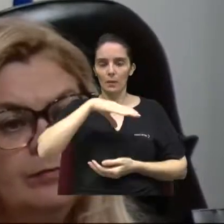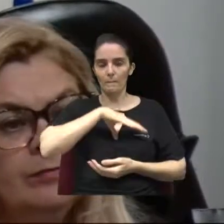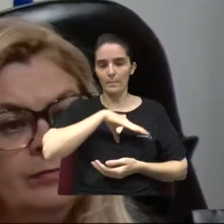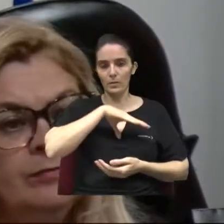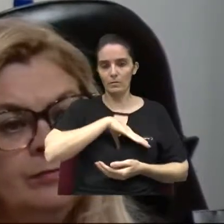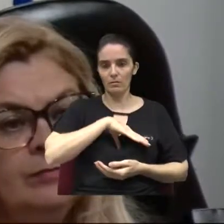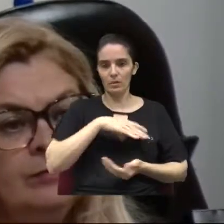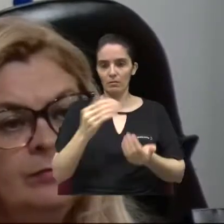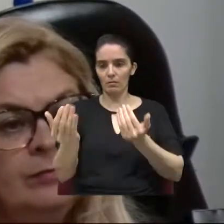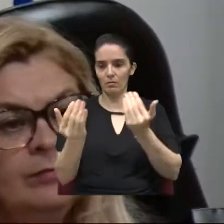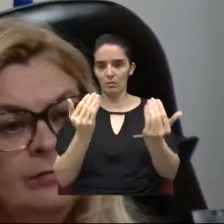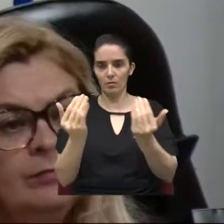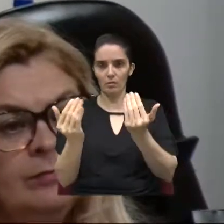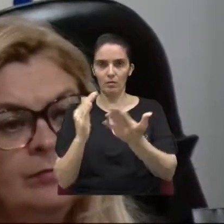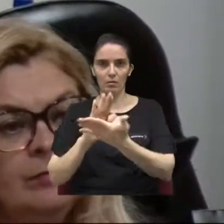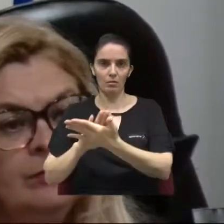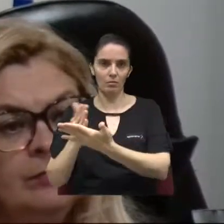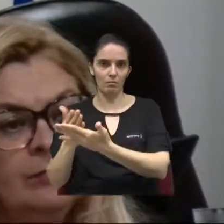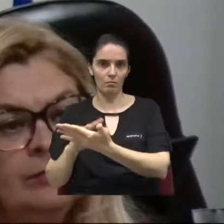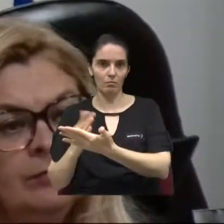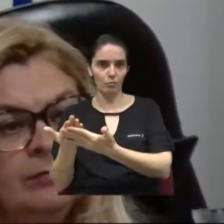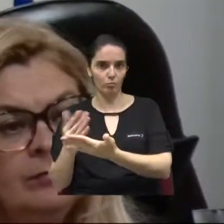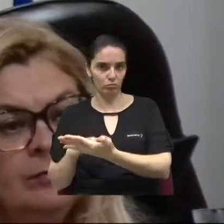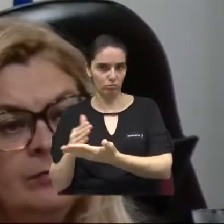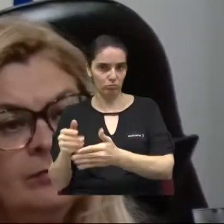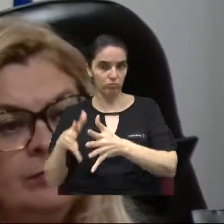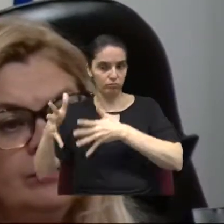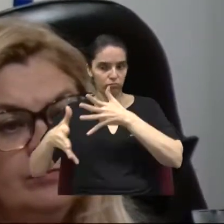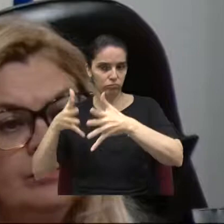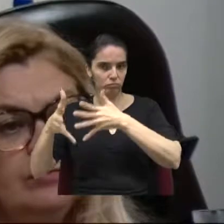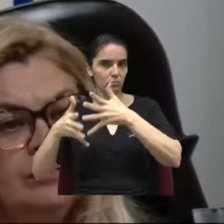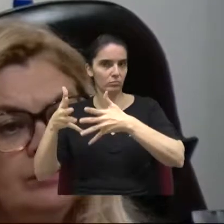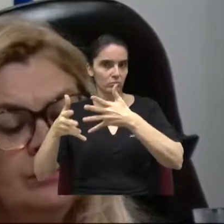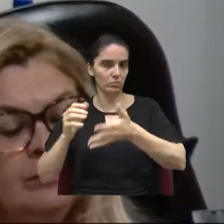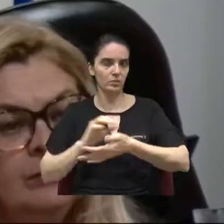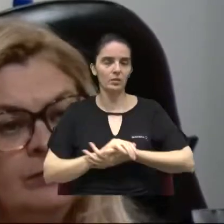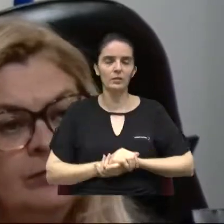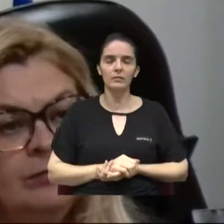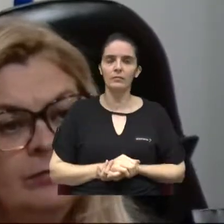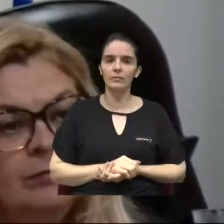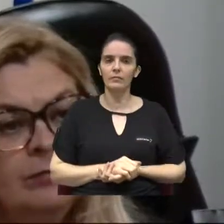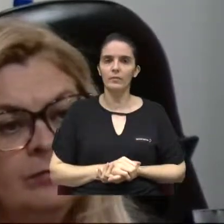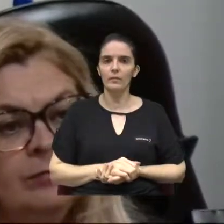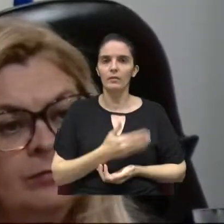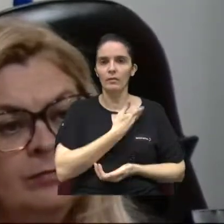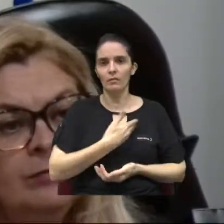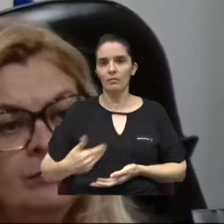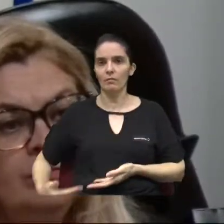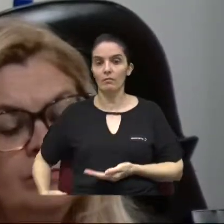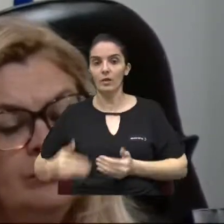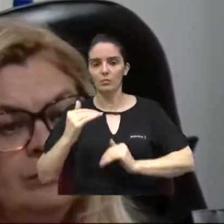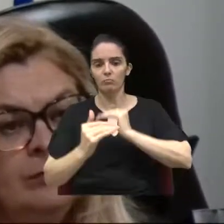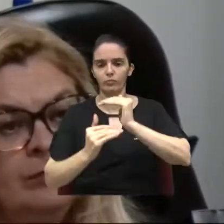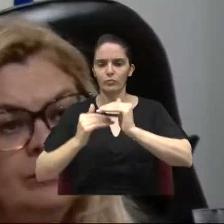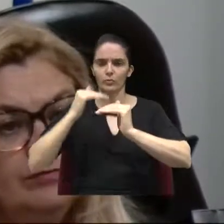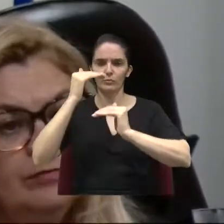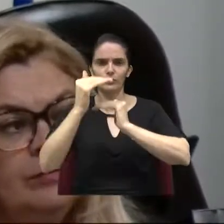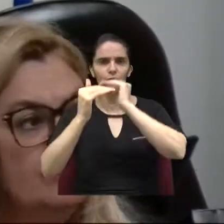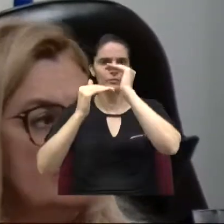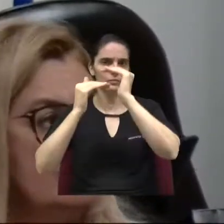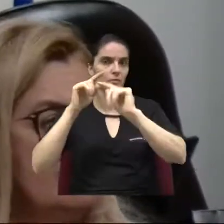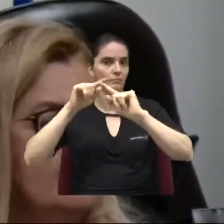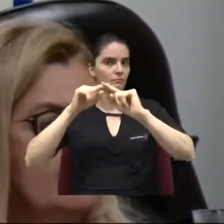português. Então, eu vejo, inclusive, um avançar no setor público. Mas, é claro,